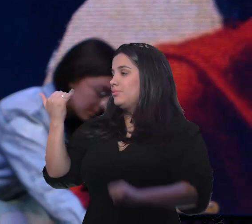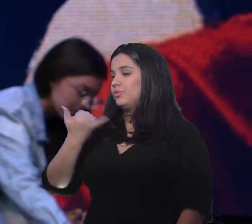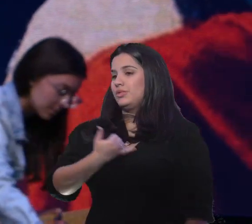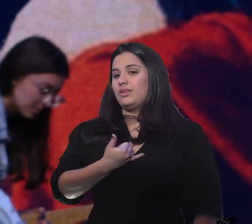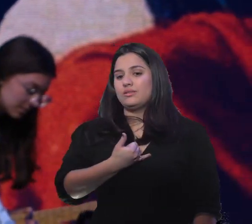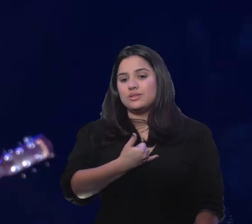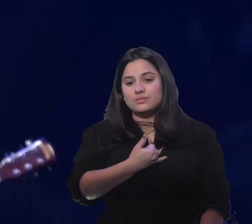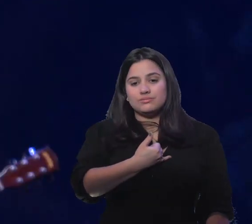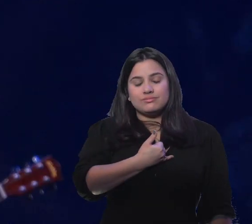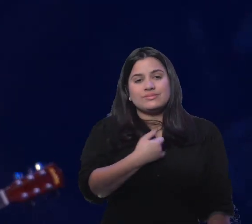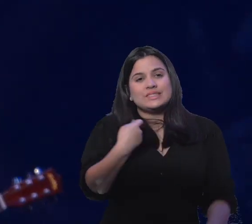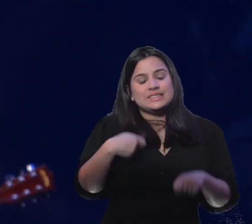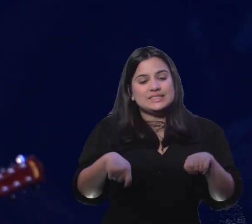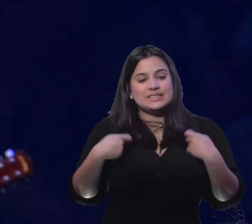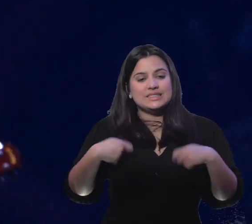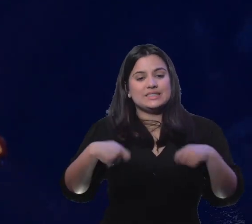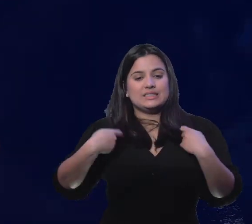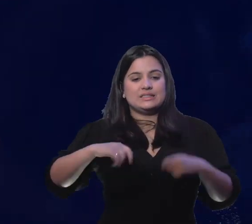profundamente tocada.